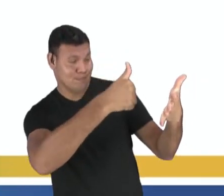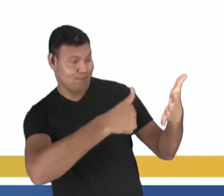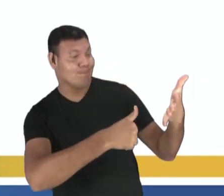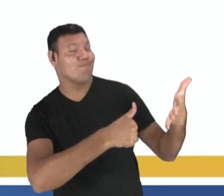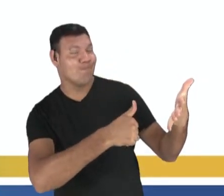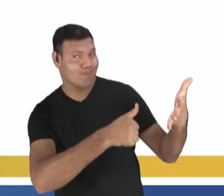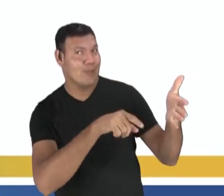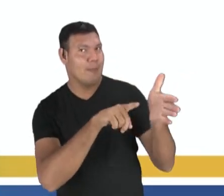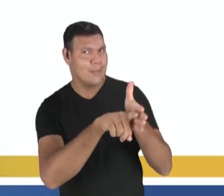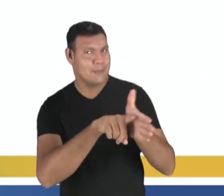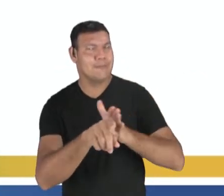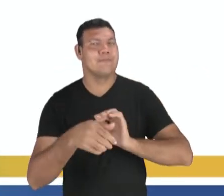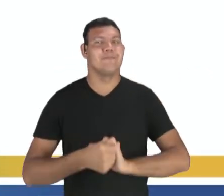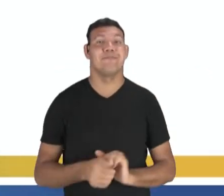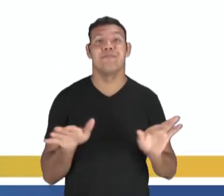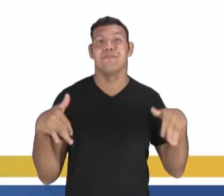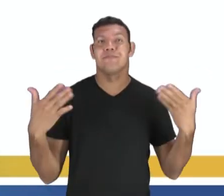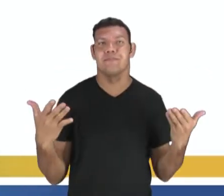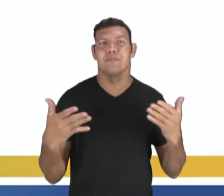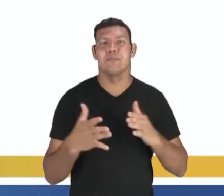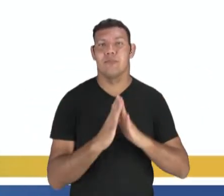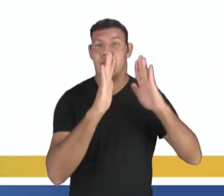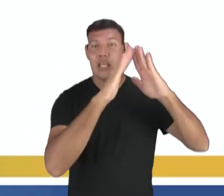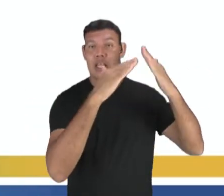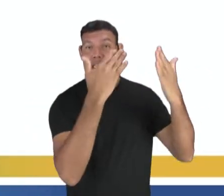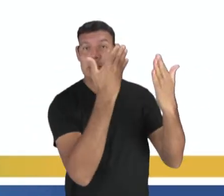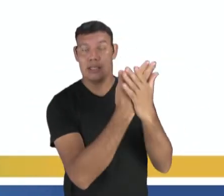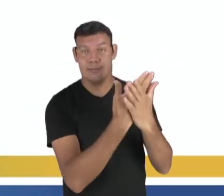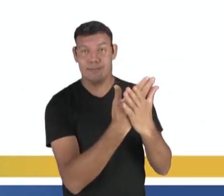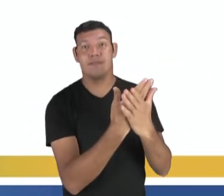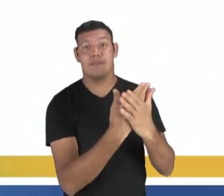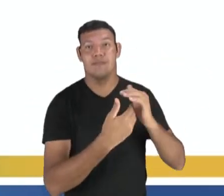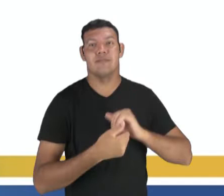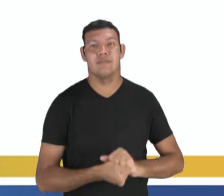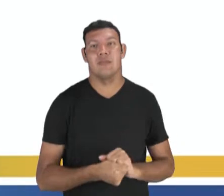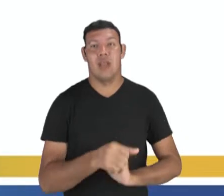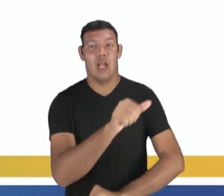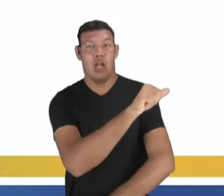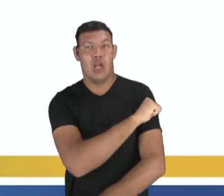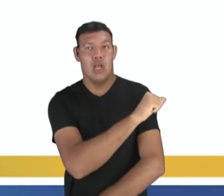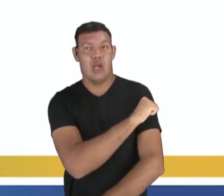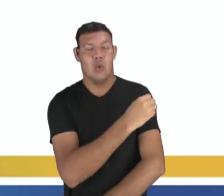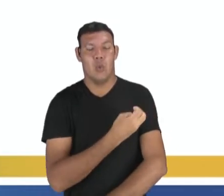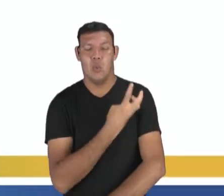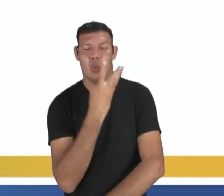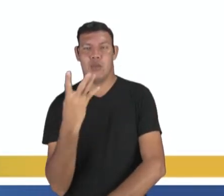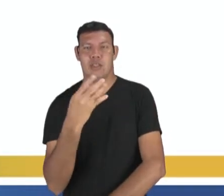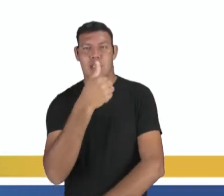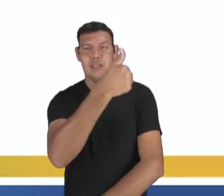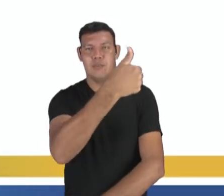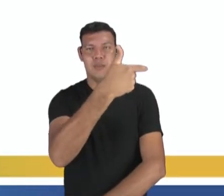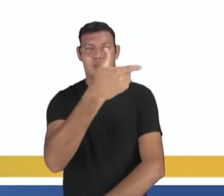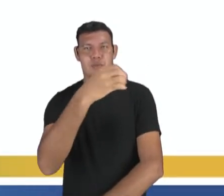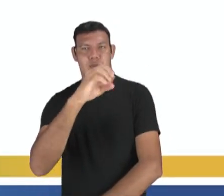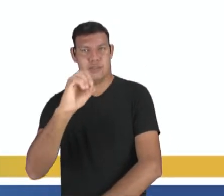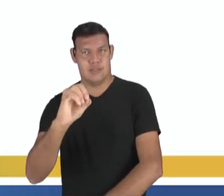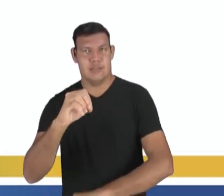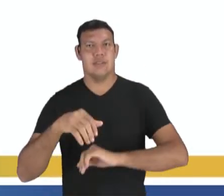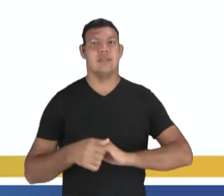tá Então olha só na escola para em primeiro lugar nós temos um 1.200 alunos